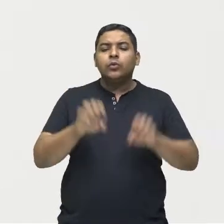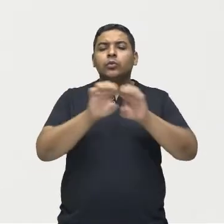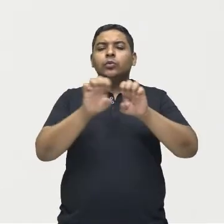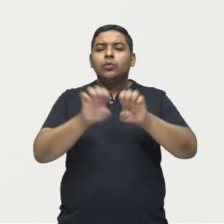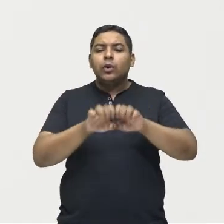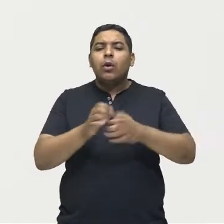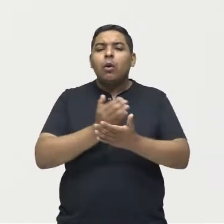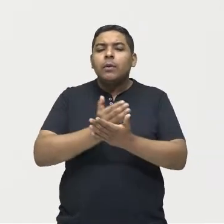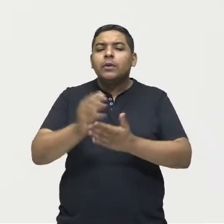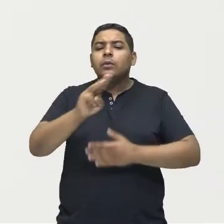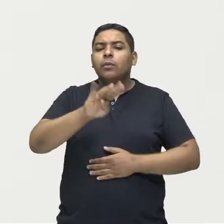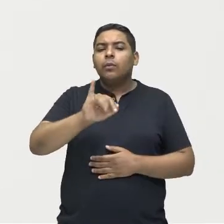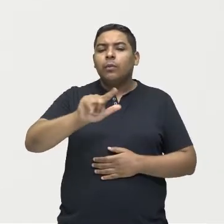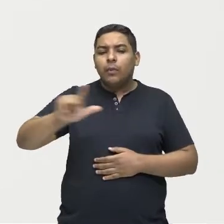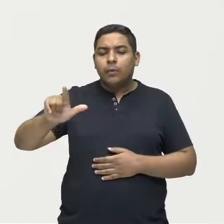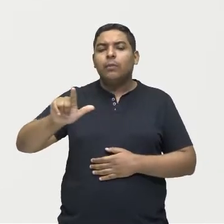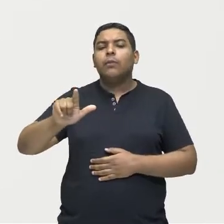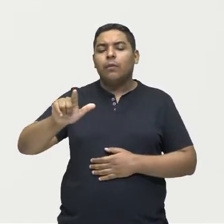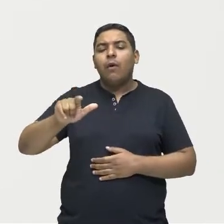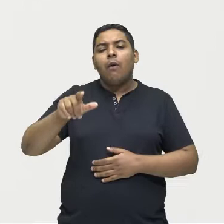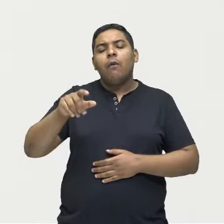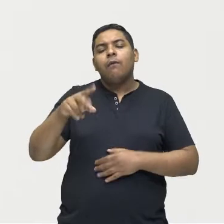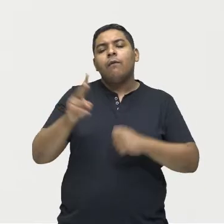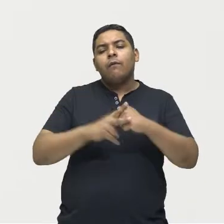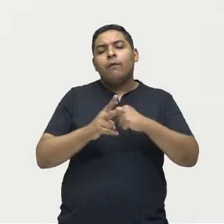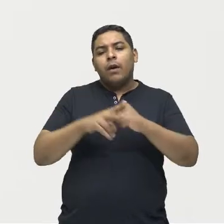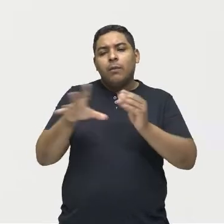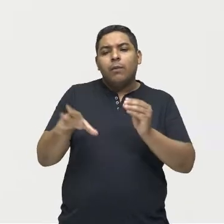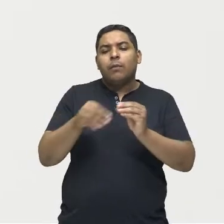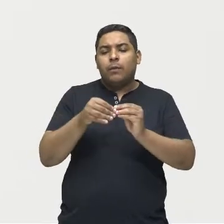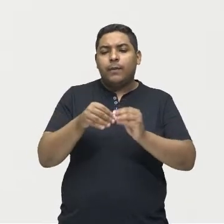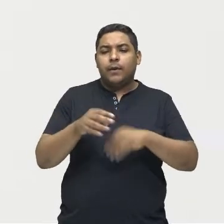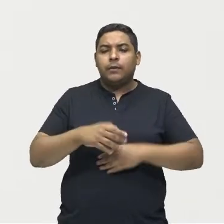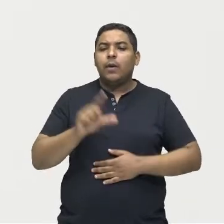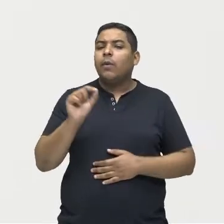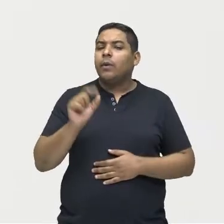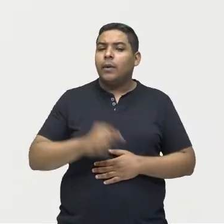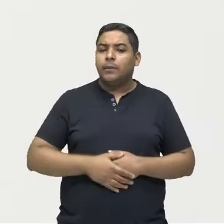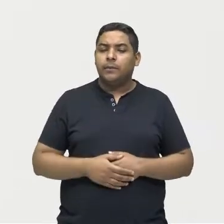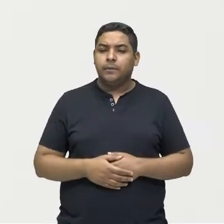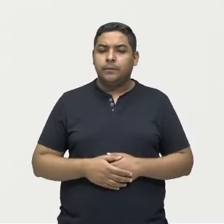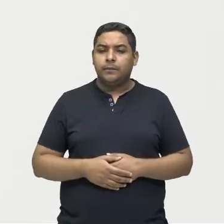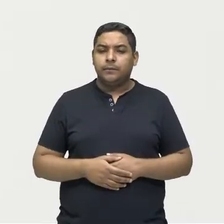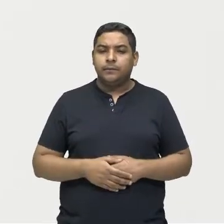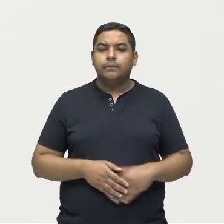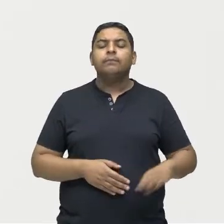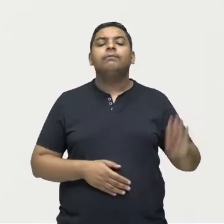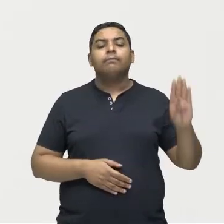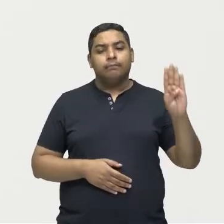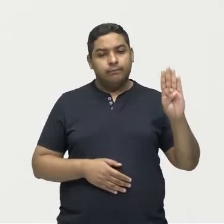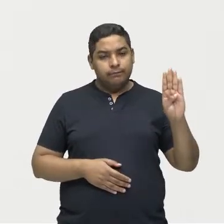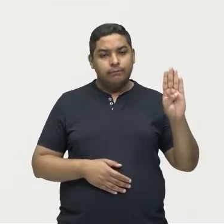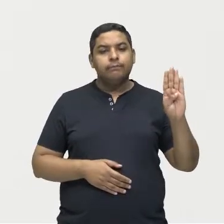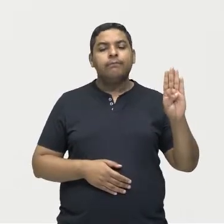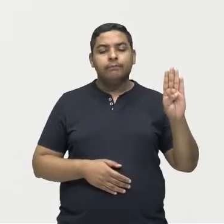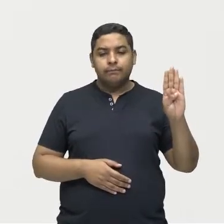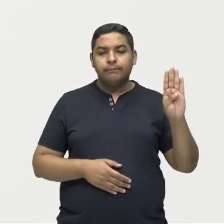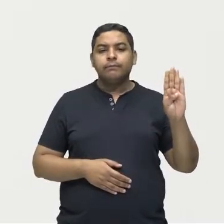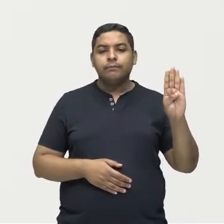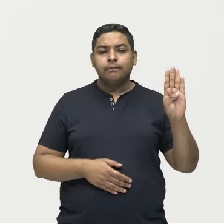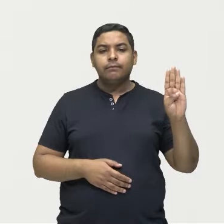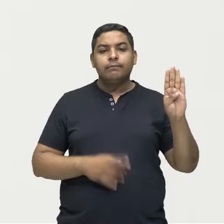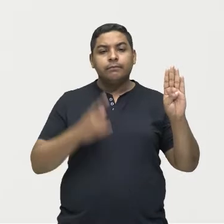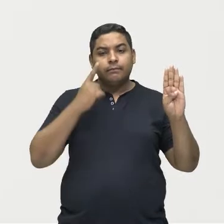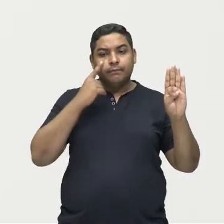com will, né, que é o verbo auxiliar, nós temos então, né, a opção B, will, they. Repare